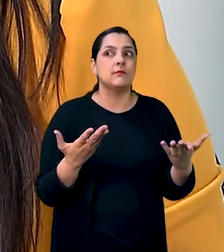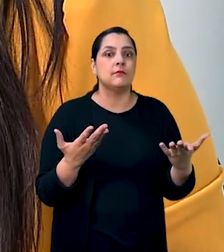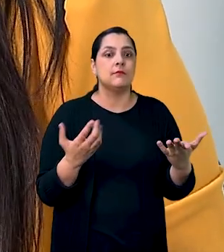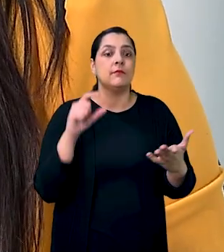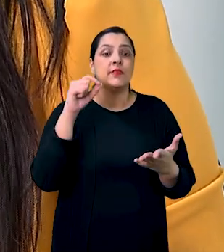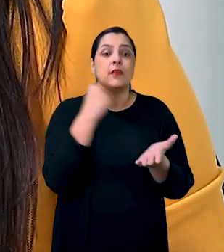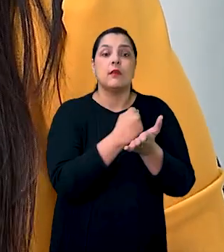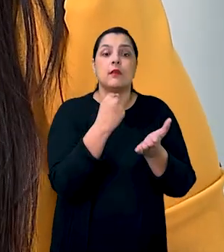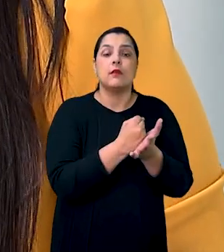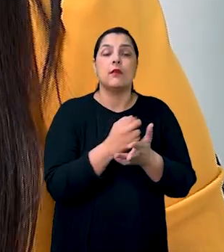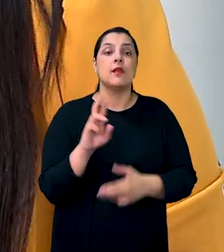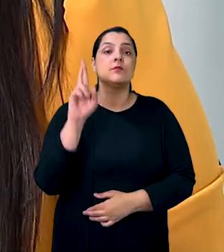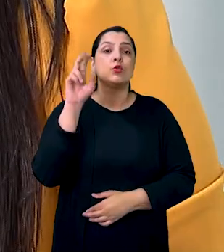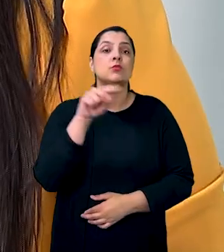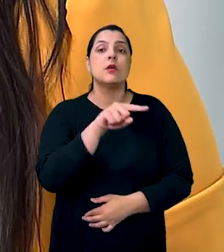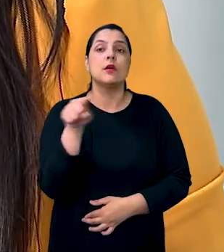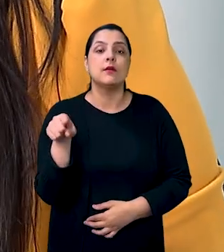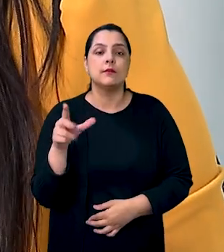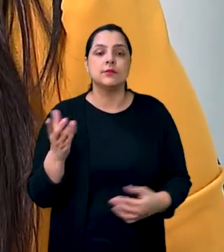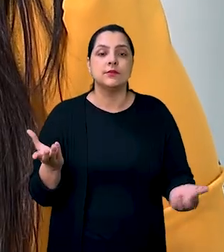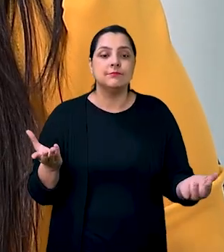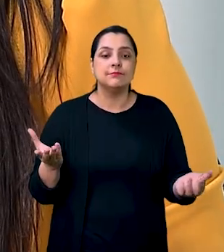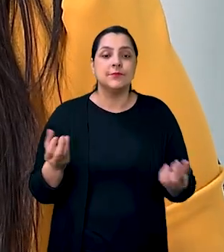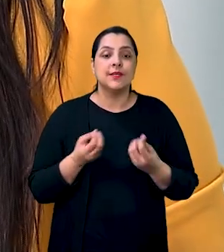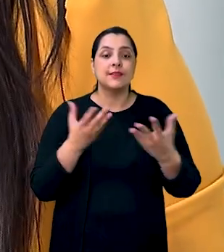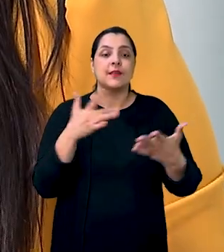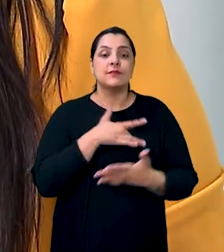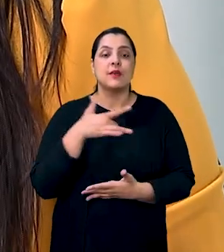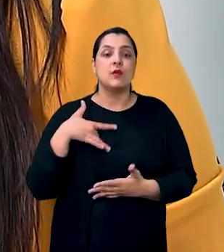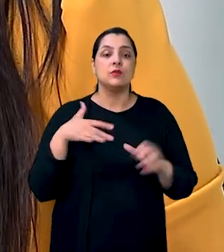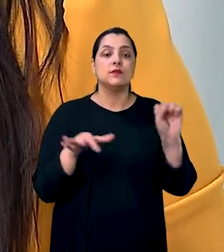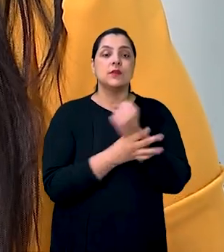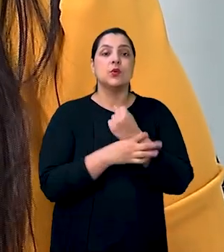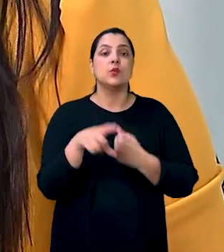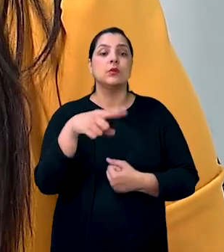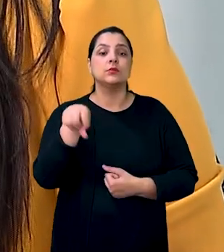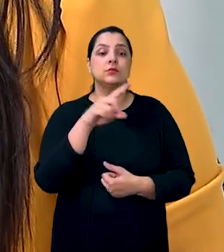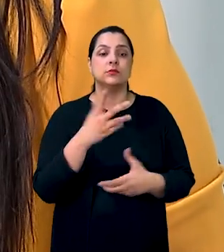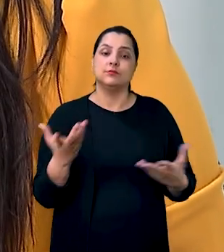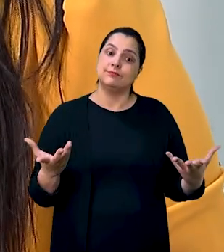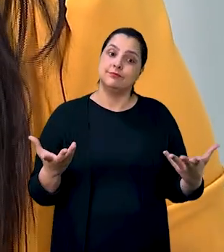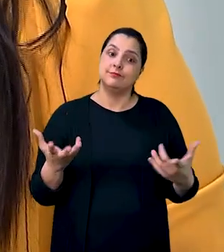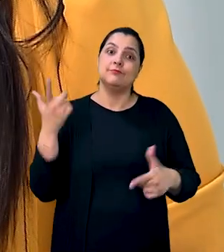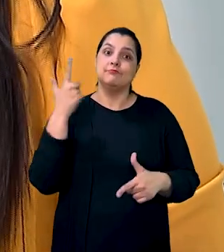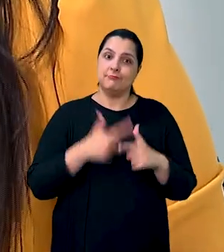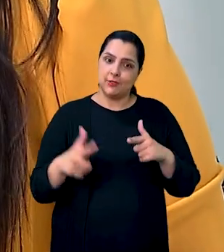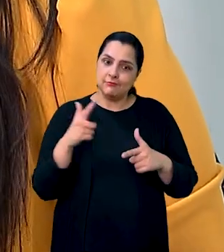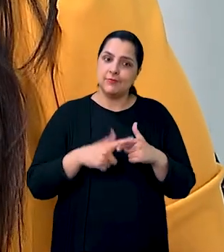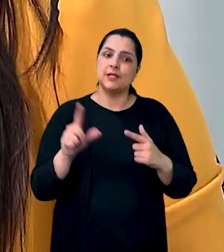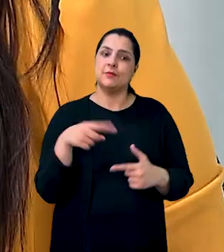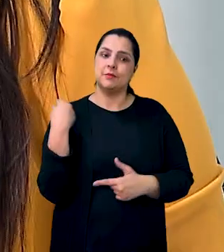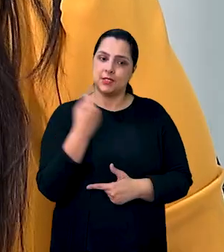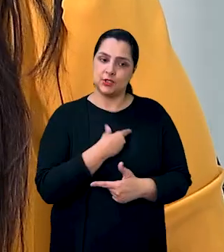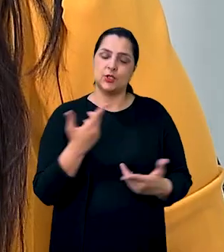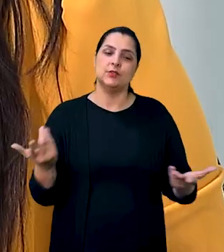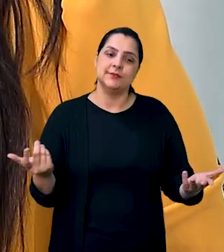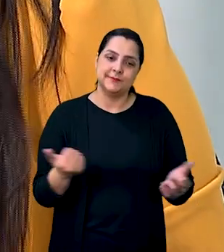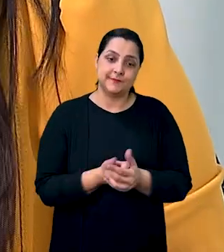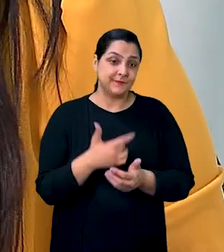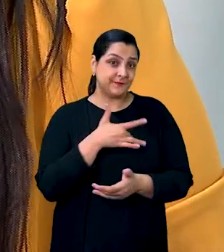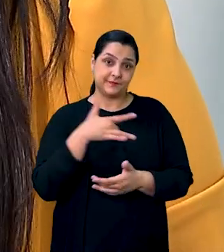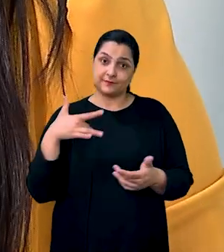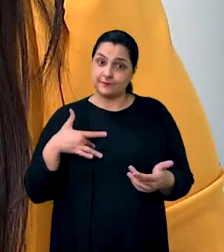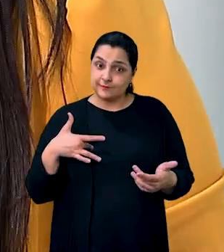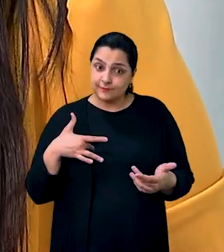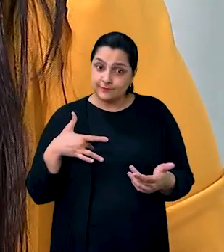né? Porque assim, quem que é o responsável por garantir a saúde e segurança desse trabalhador? Isso é um problema para a gente.